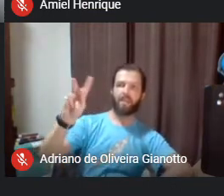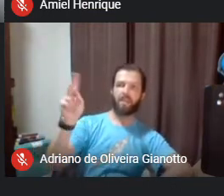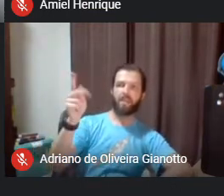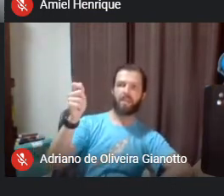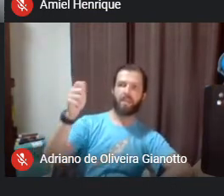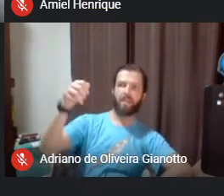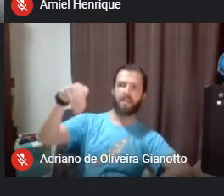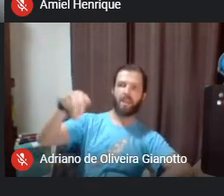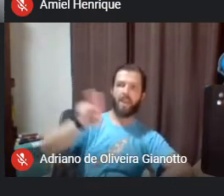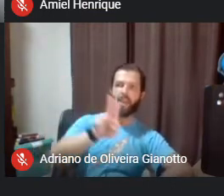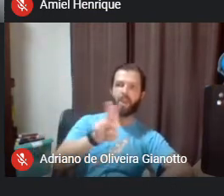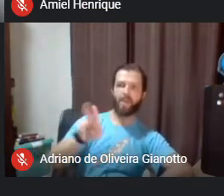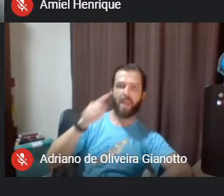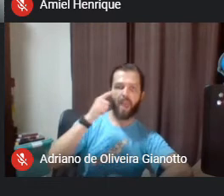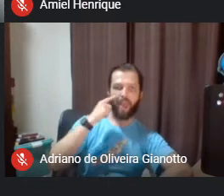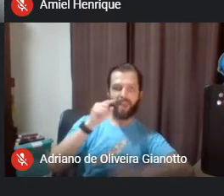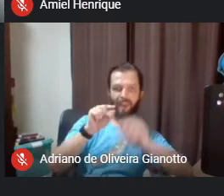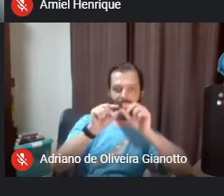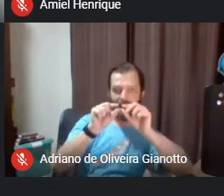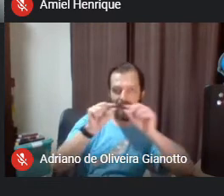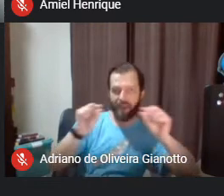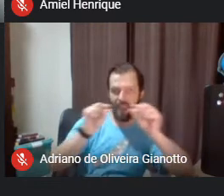Foi